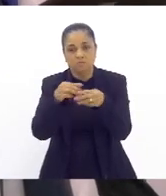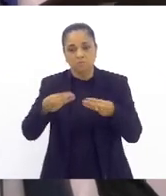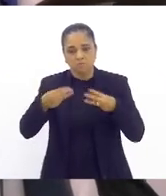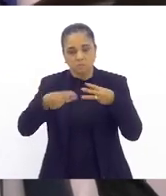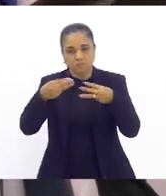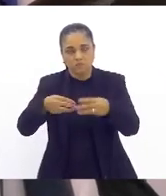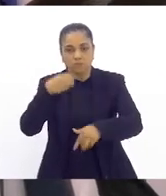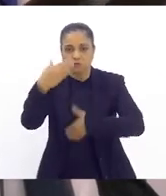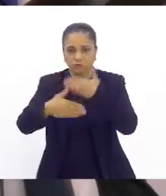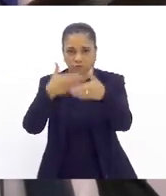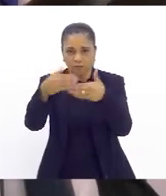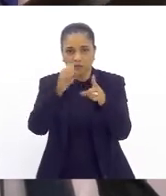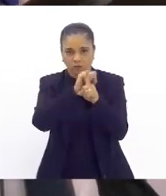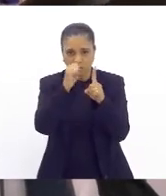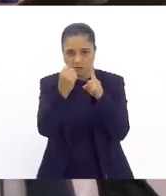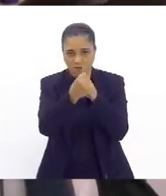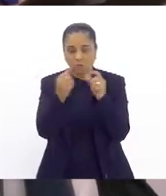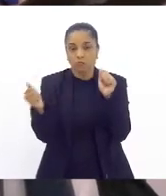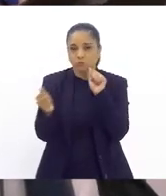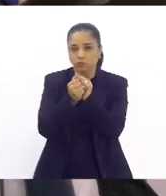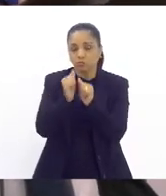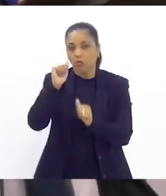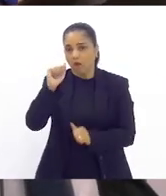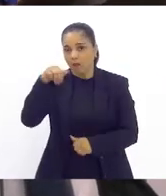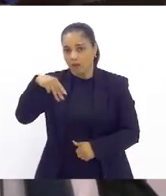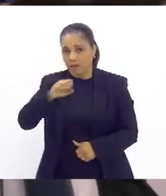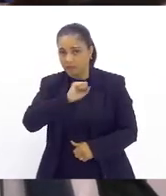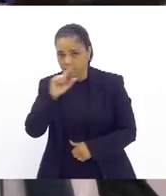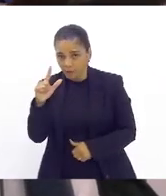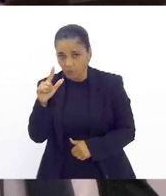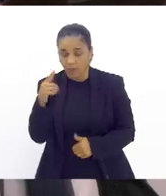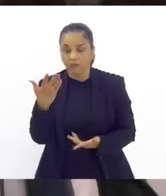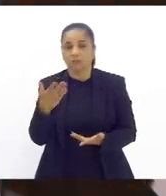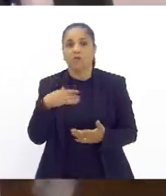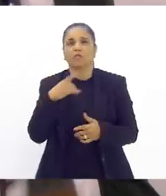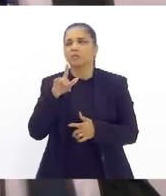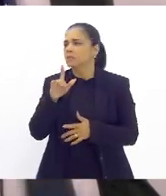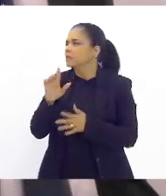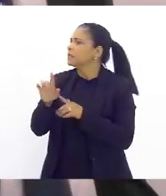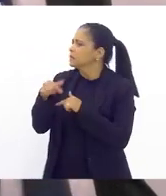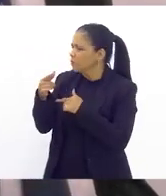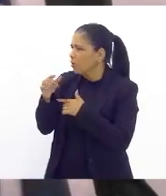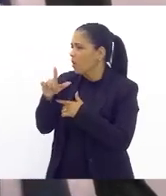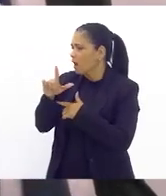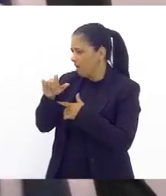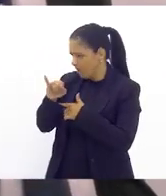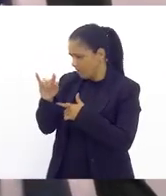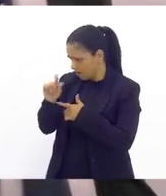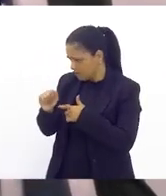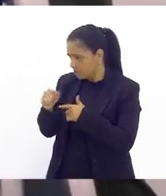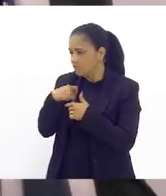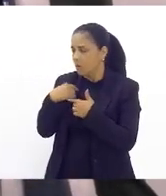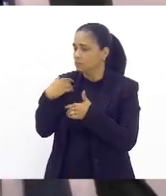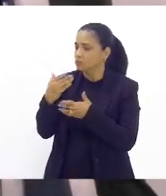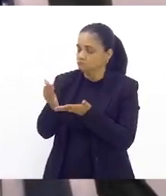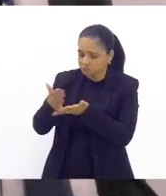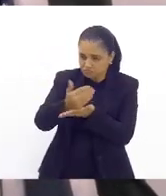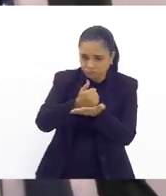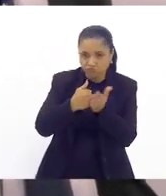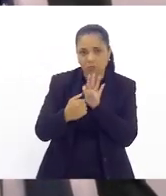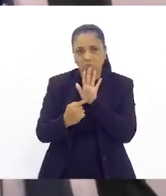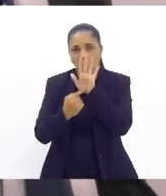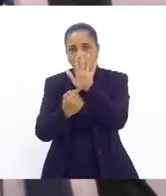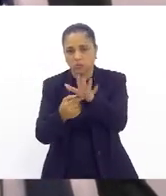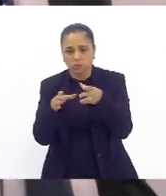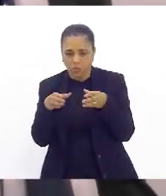o ministério Desenvolvimento Social e com anel esses critérios depois vamos levantar direitinho os critérios e trazer aqui apresentar dentro da